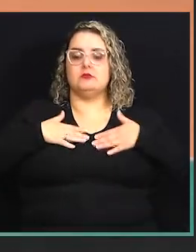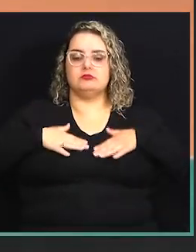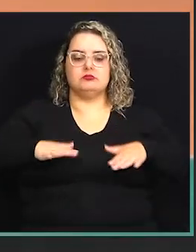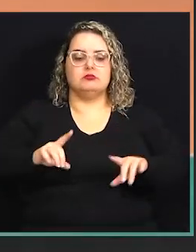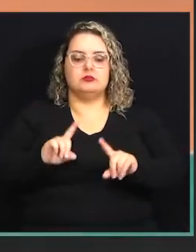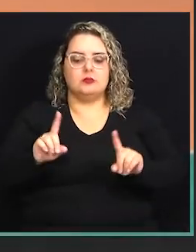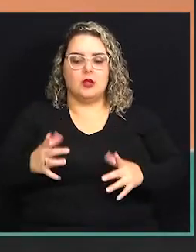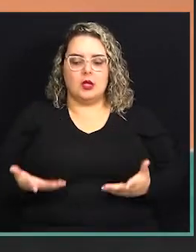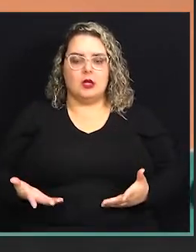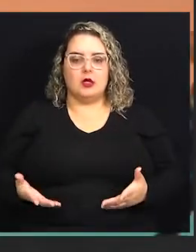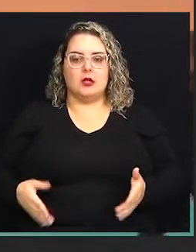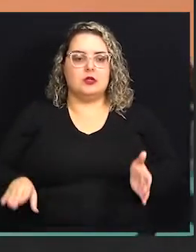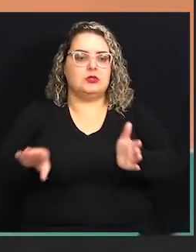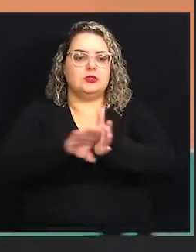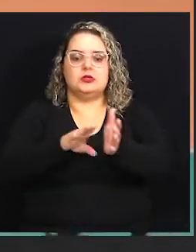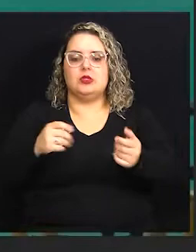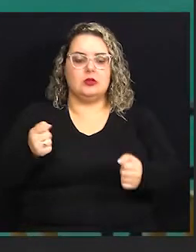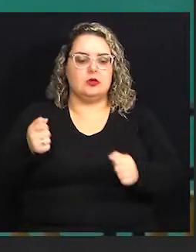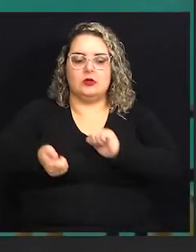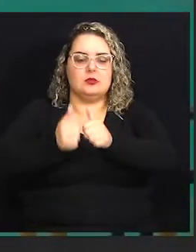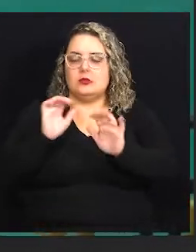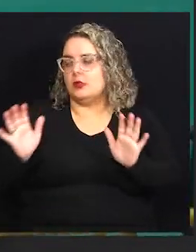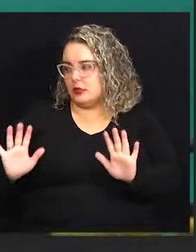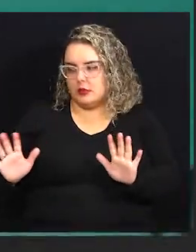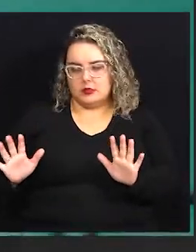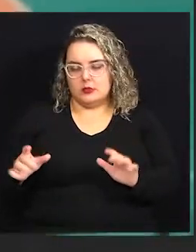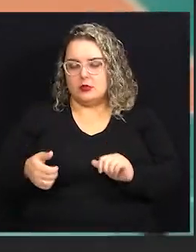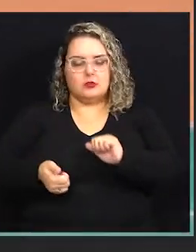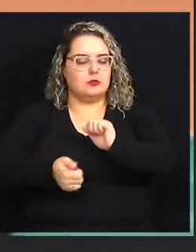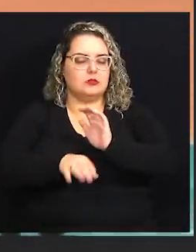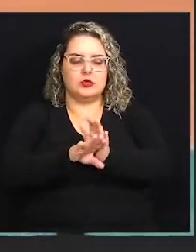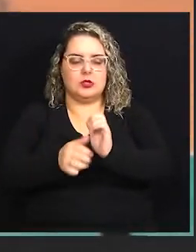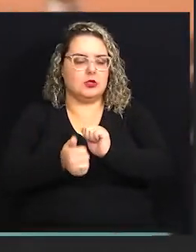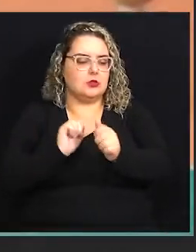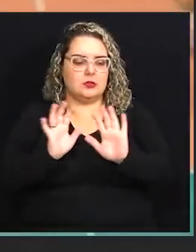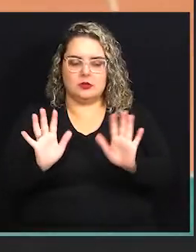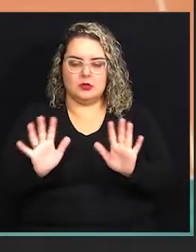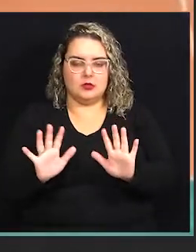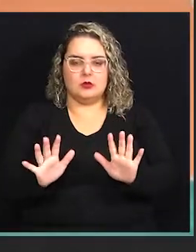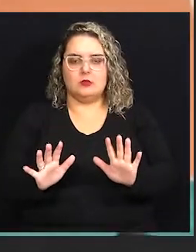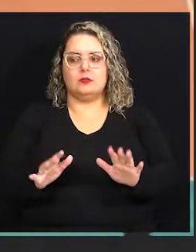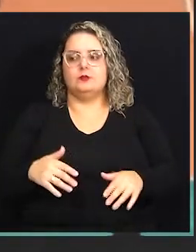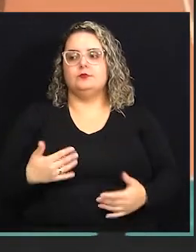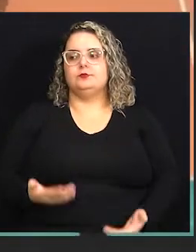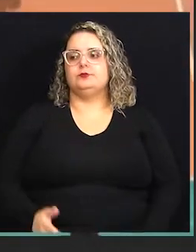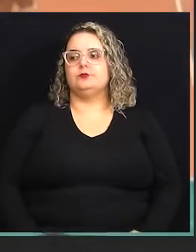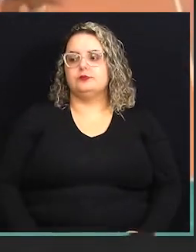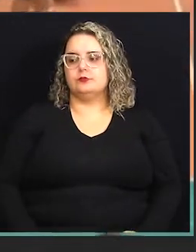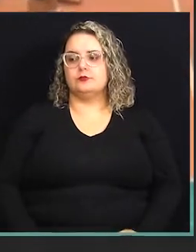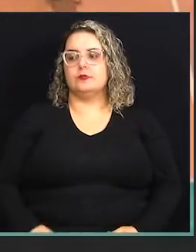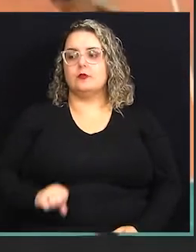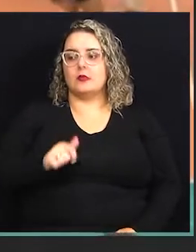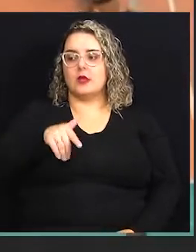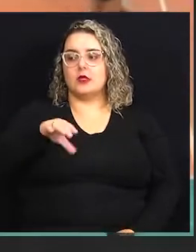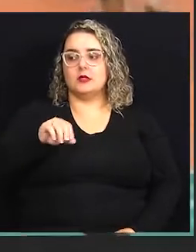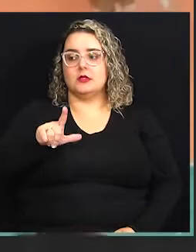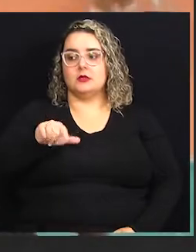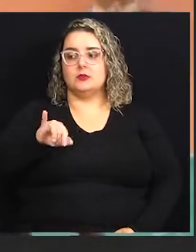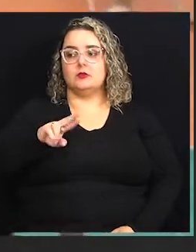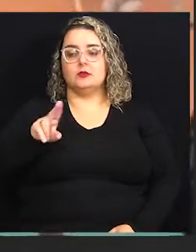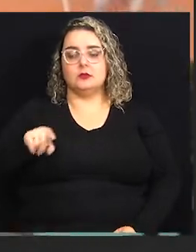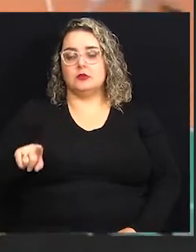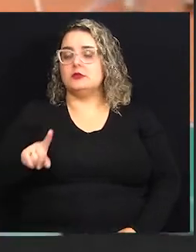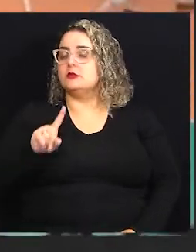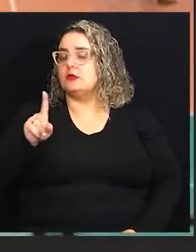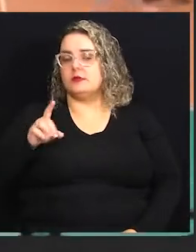não era essa desculpa. Chegar e jogar. Não era. Então, essa parte de São Luís não